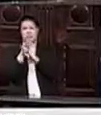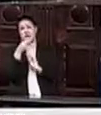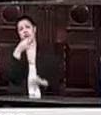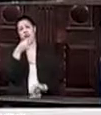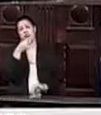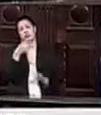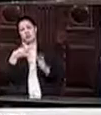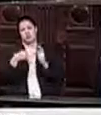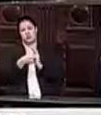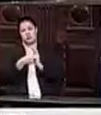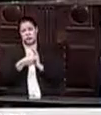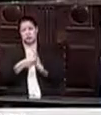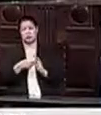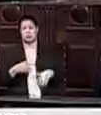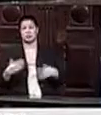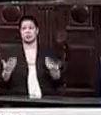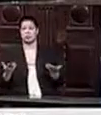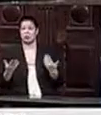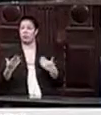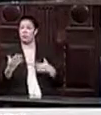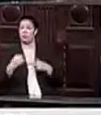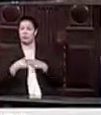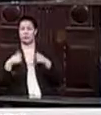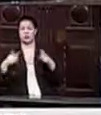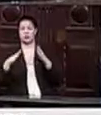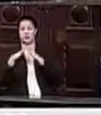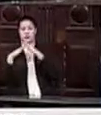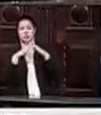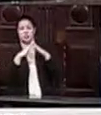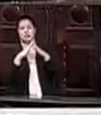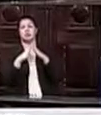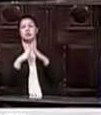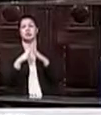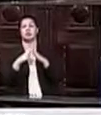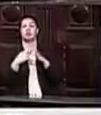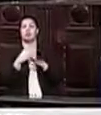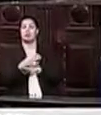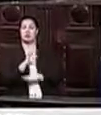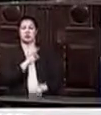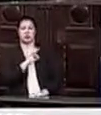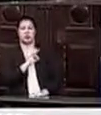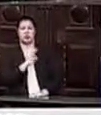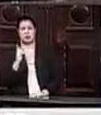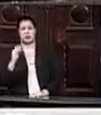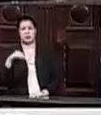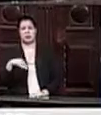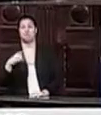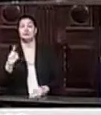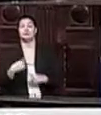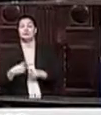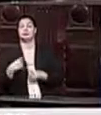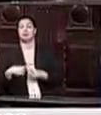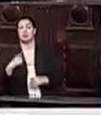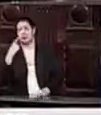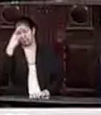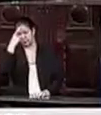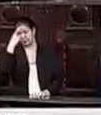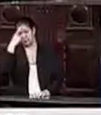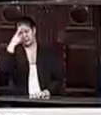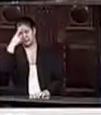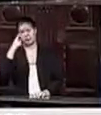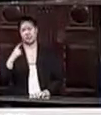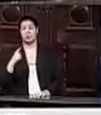denúncia. Afinal, boa parte dos moradores acionou a Polícia Militar porque entendia que estava havendo